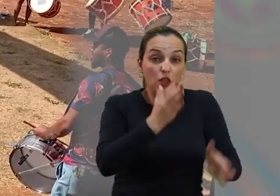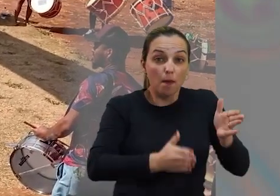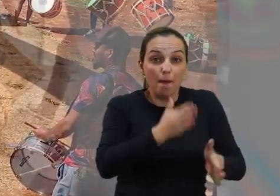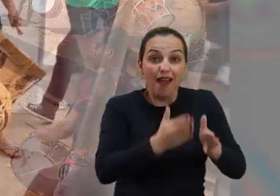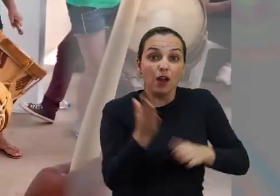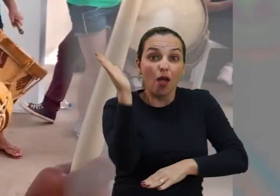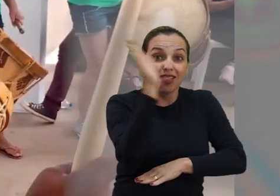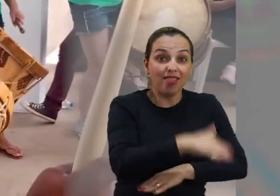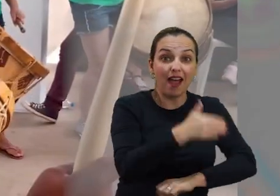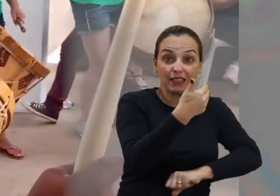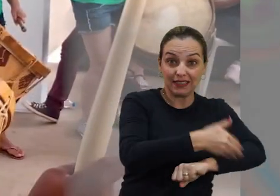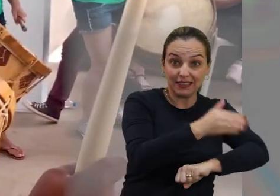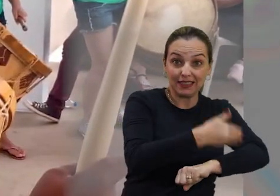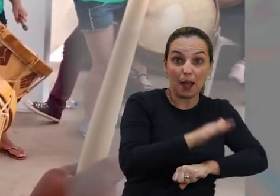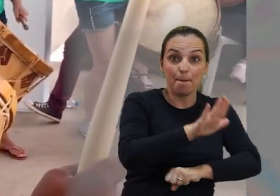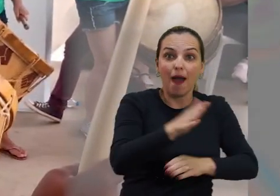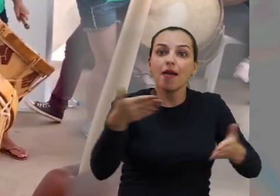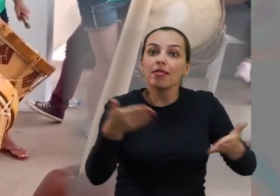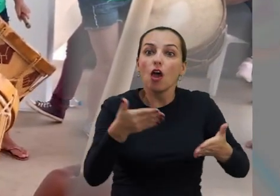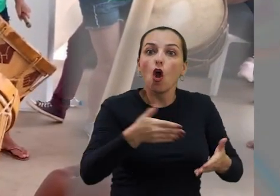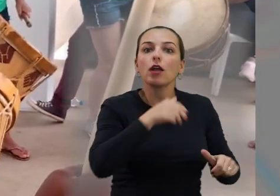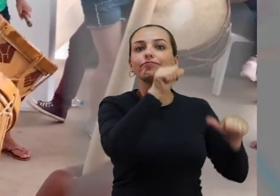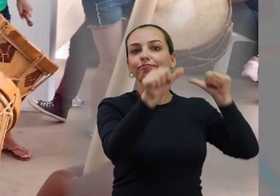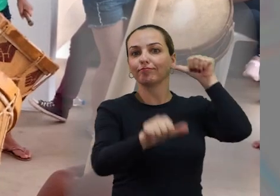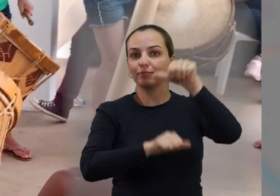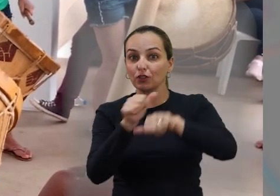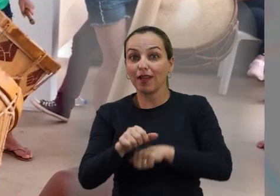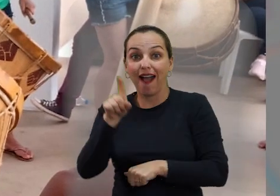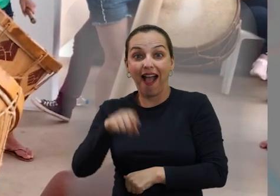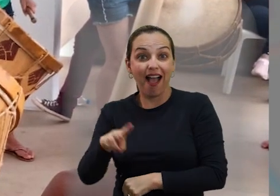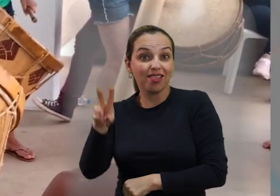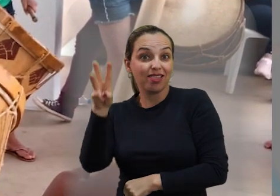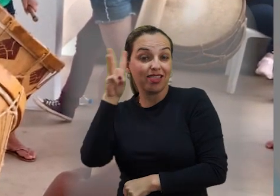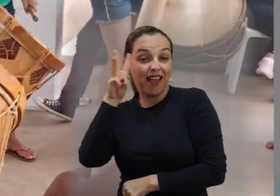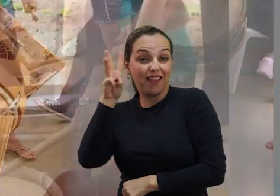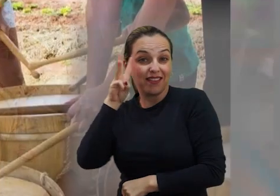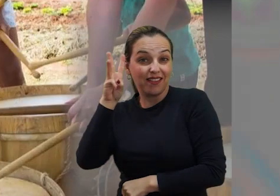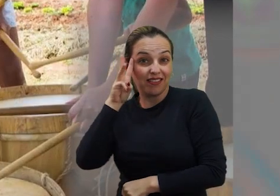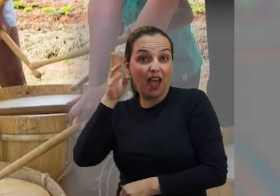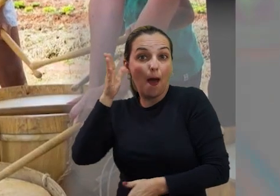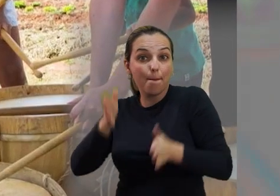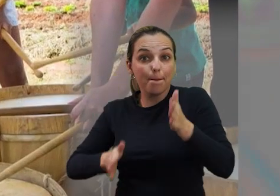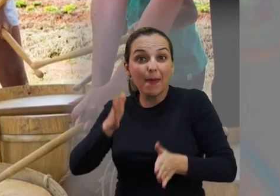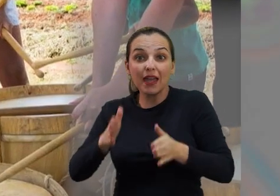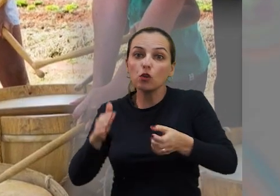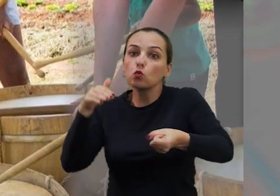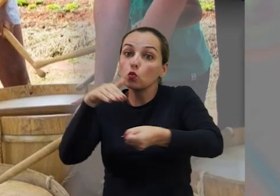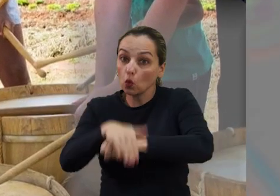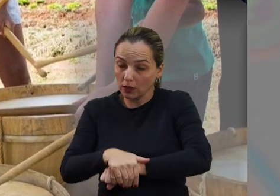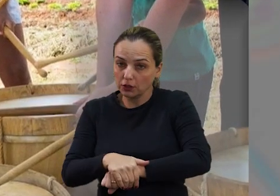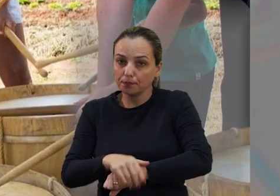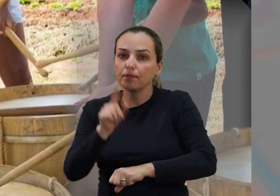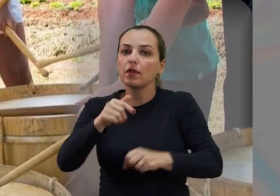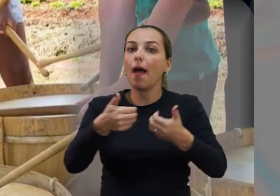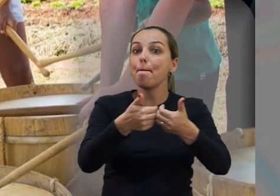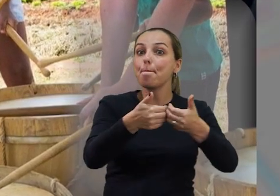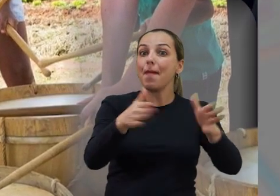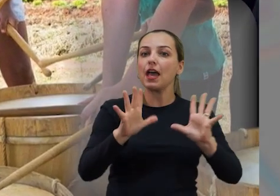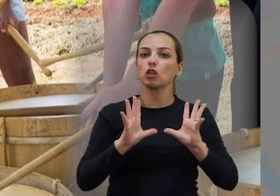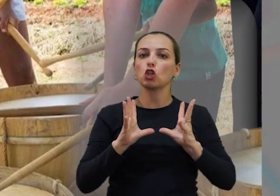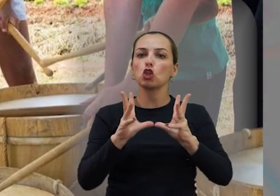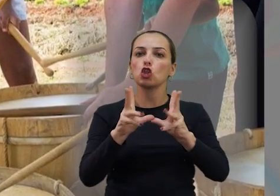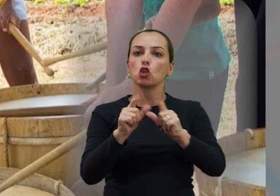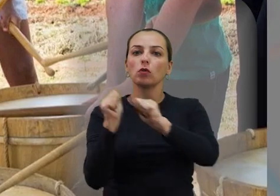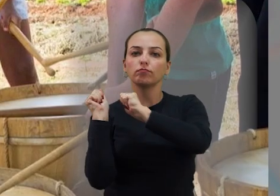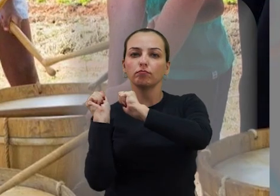tarde. O último ano foi no sábado à tarde. Esse ano a gente está com um horário novidade aí. Vamos pular para terça-feira à noite. O grupo é